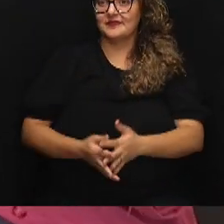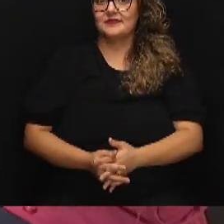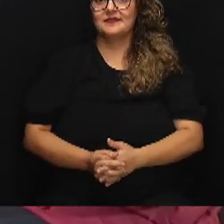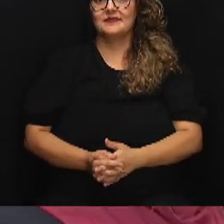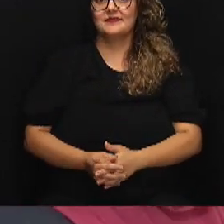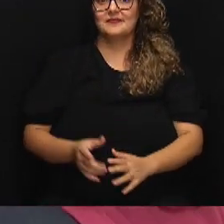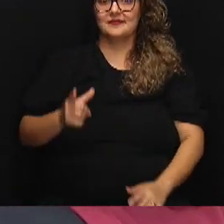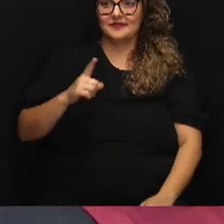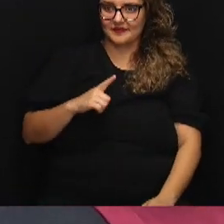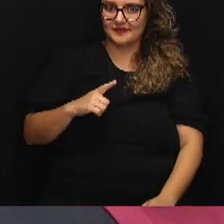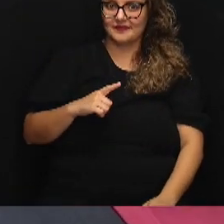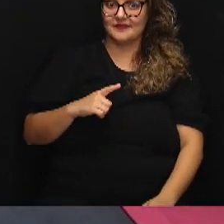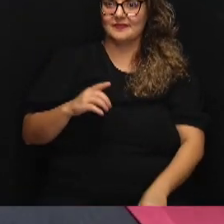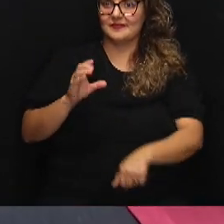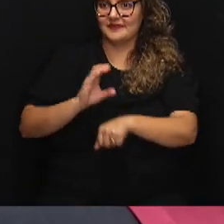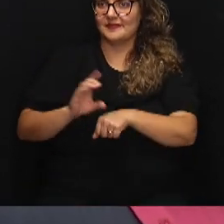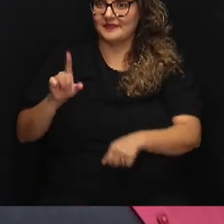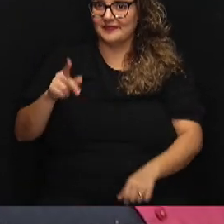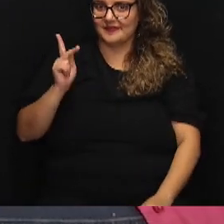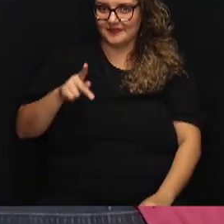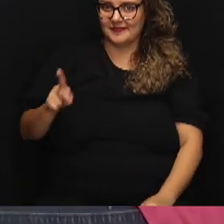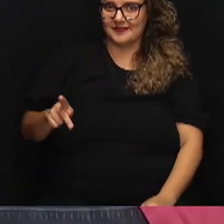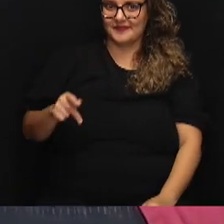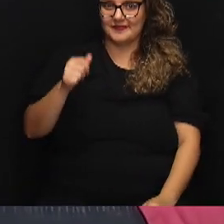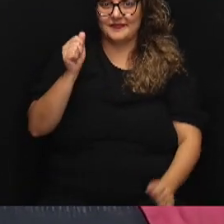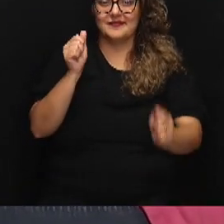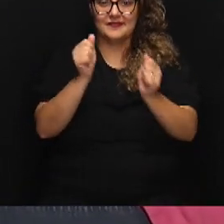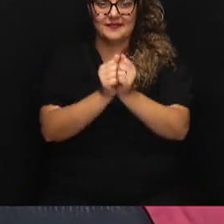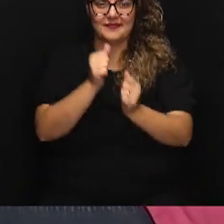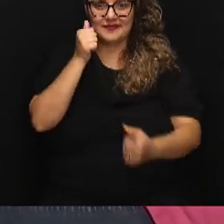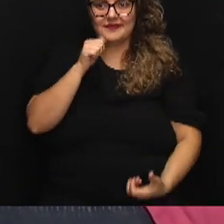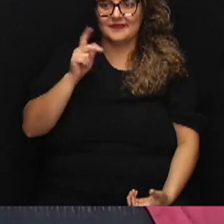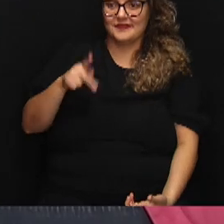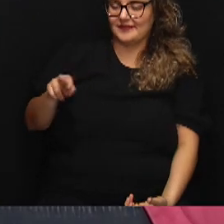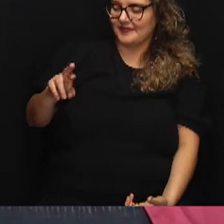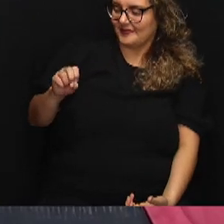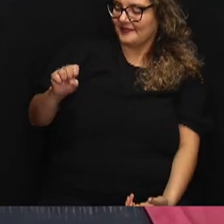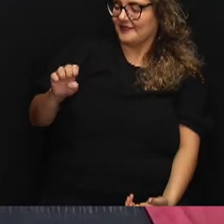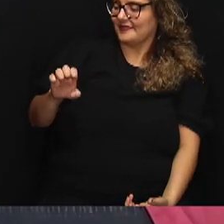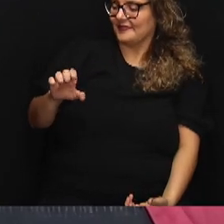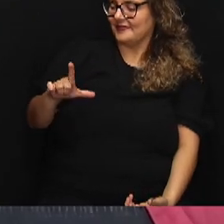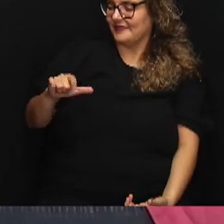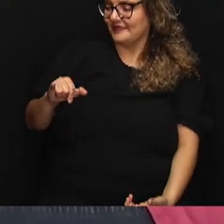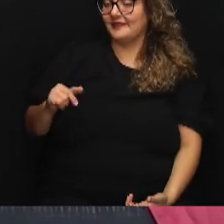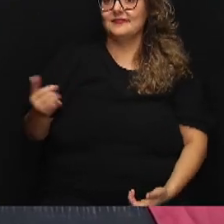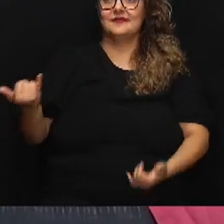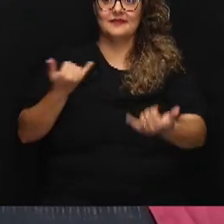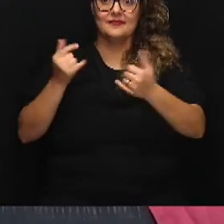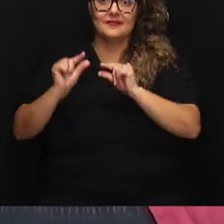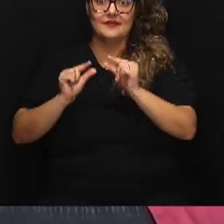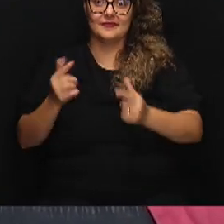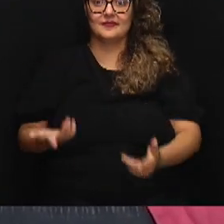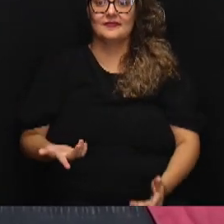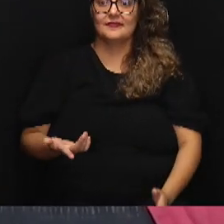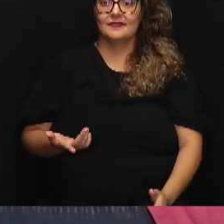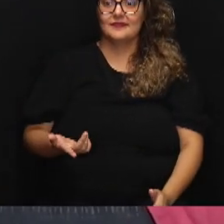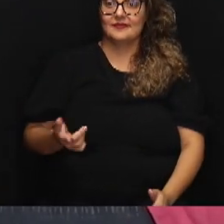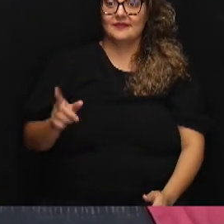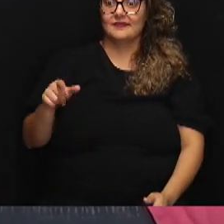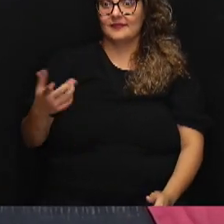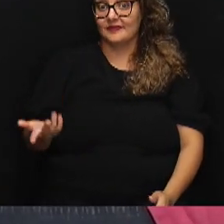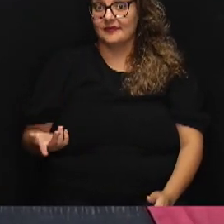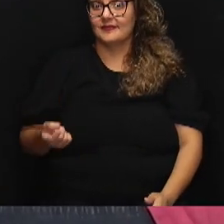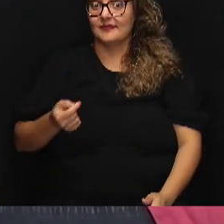ter esse curso, professor? Estou aqui com a professora Roseli, que vai contar um pouquinho pra gente, São aí